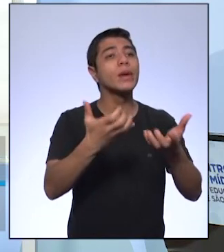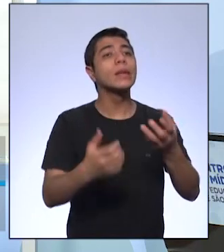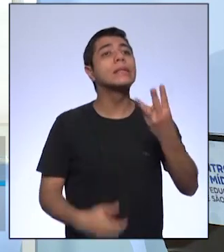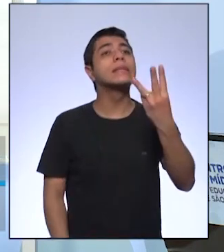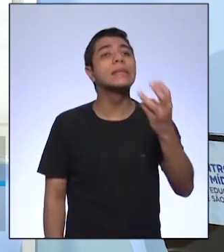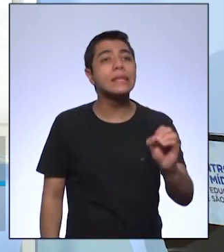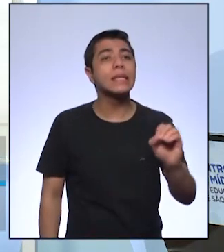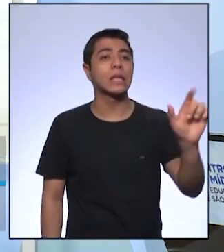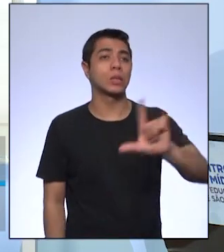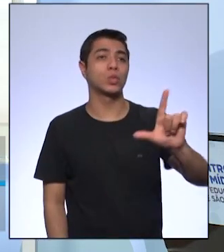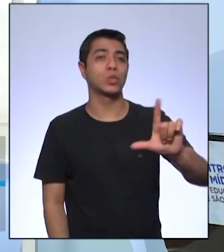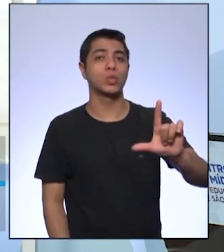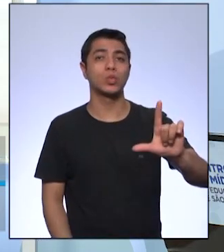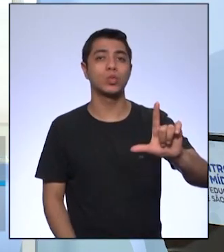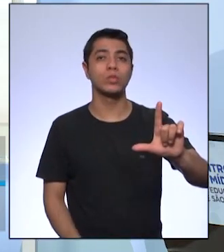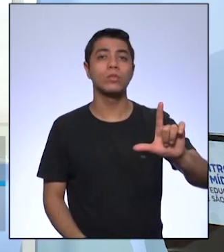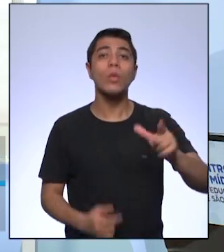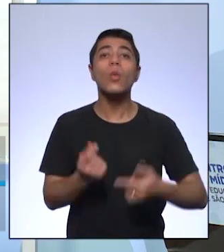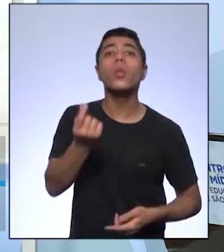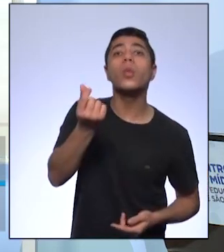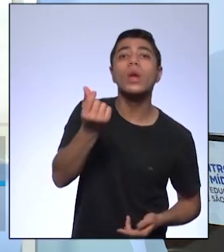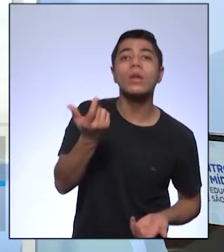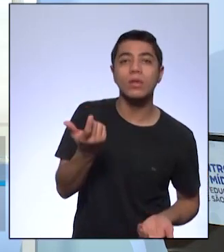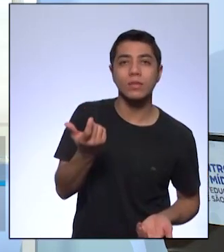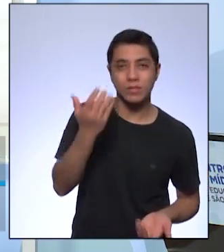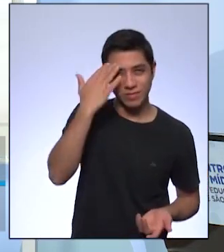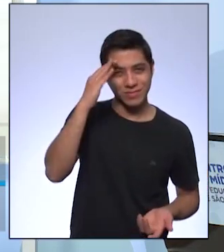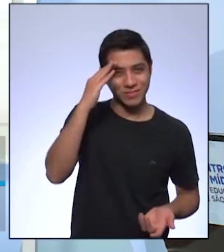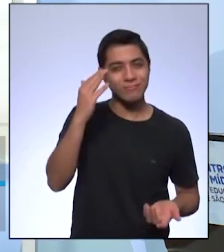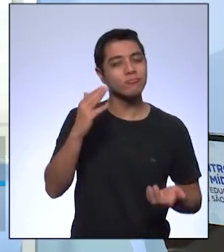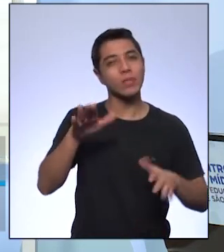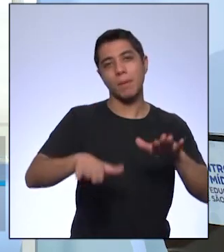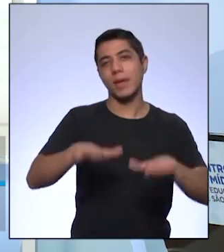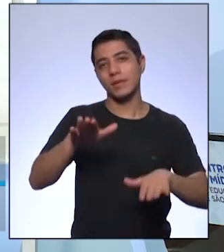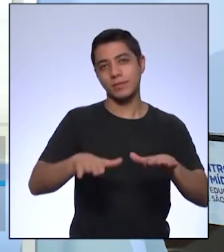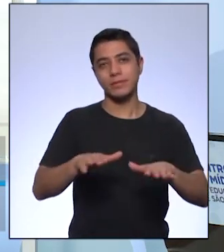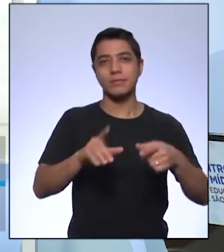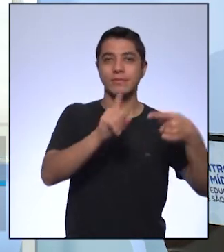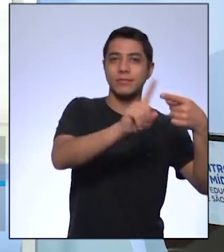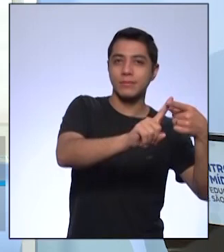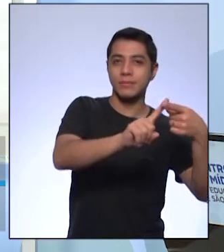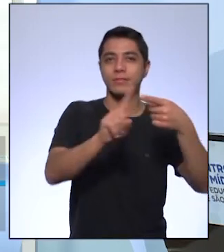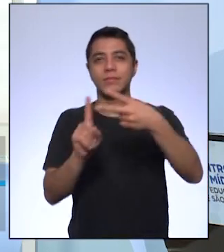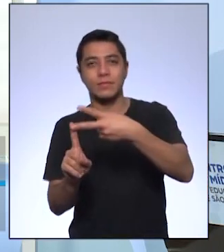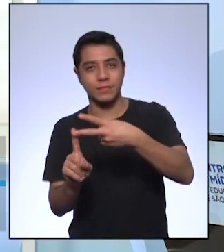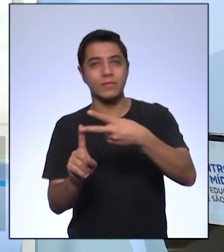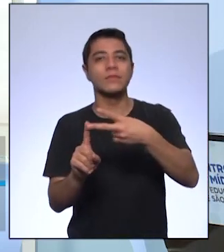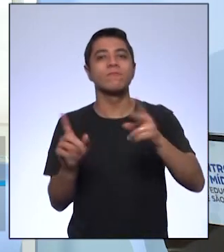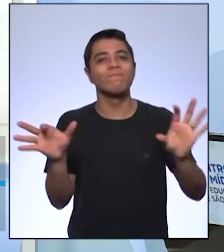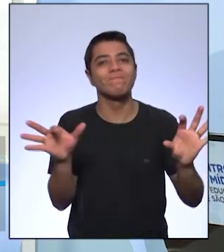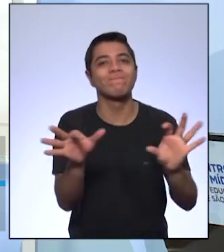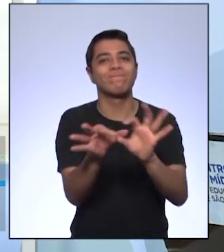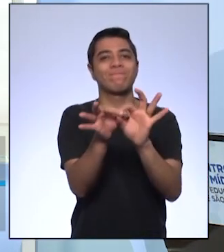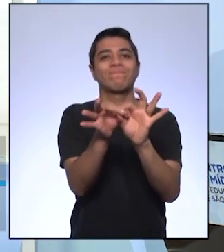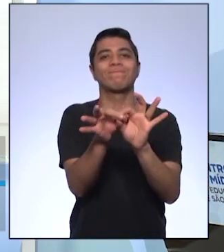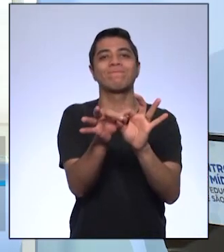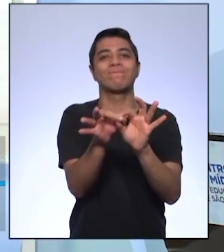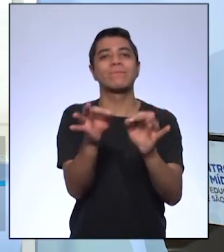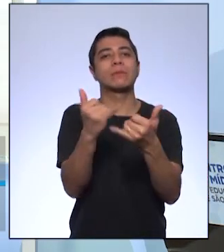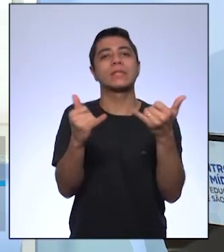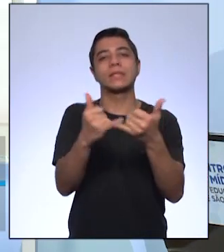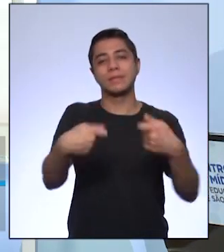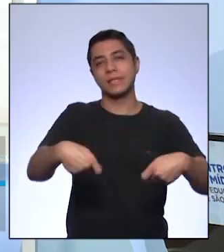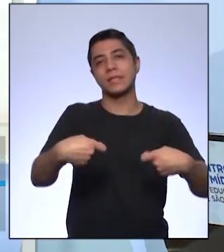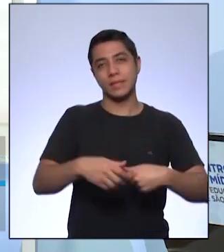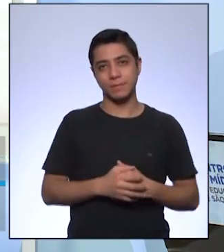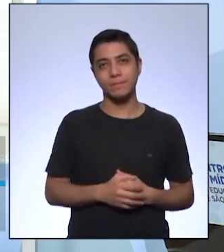de dependência entre duas variáveis. Eu, quando costumava definir função para os meus alunos, eu definia assim, função é uma relação de dependência,